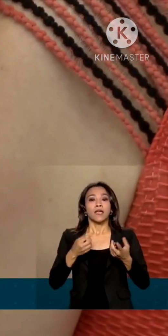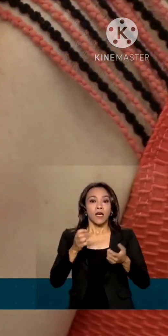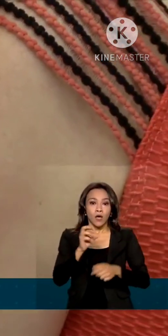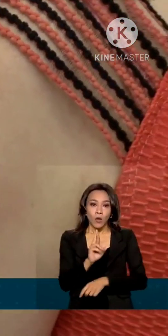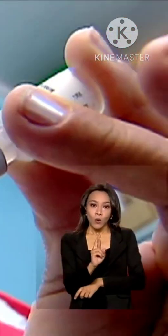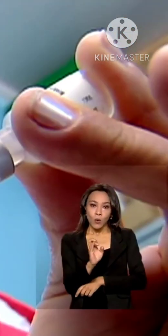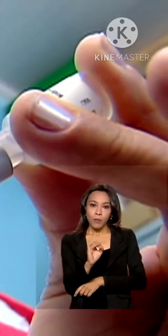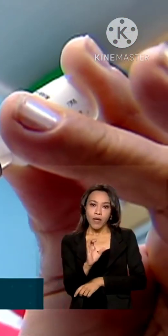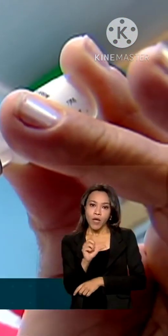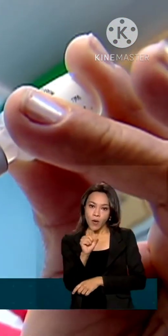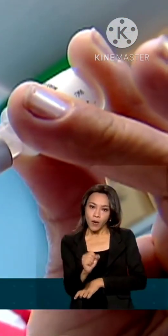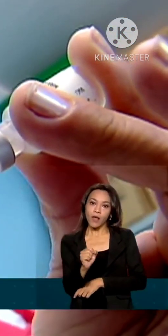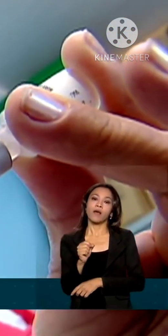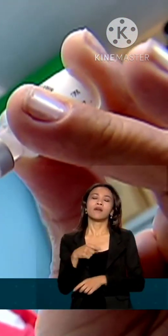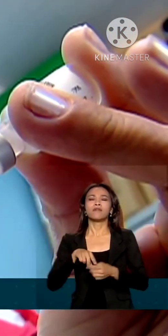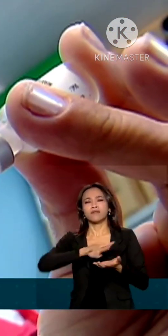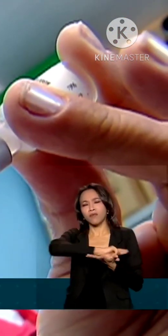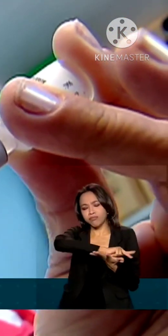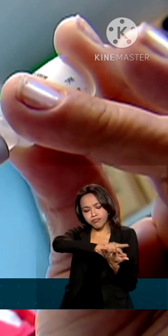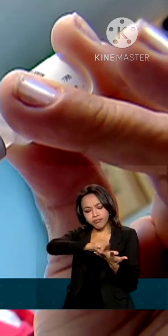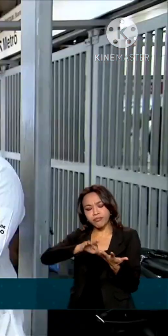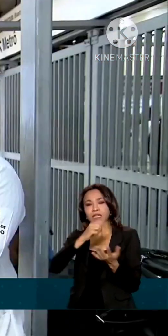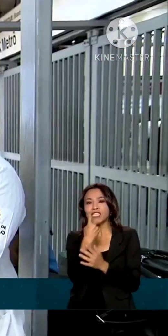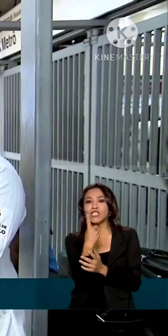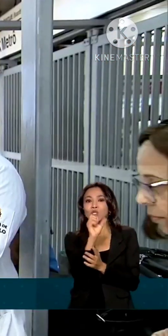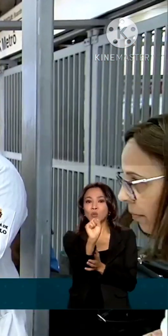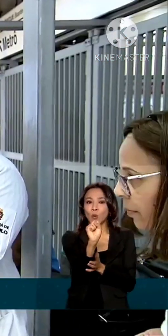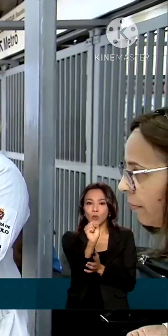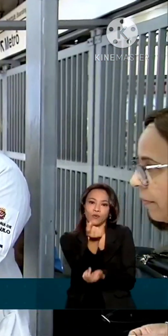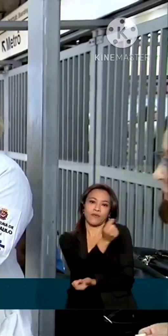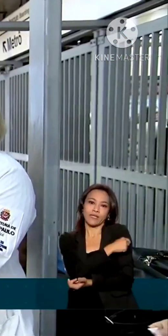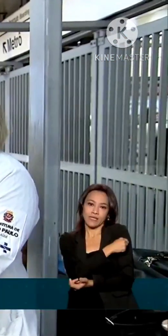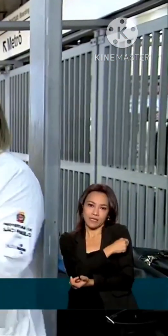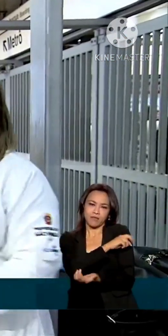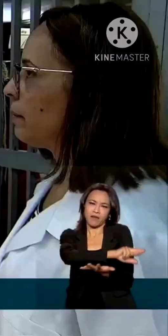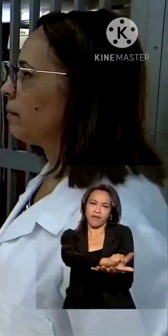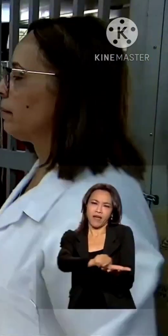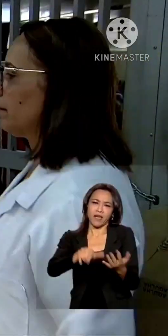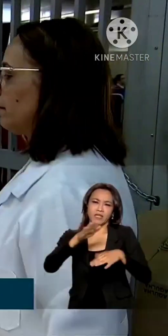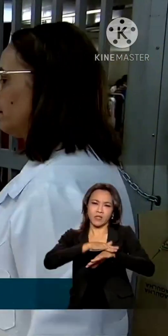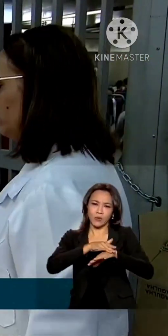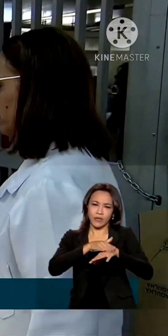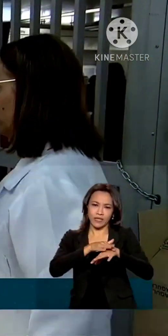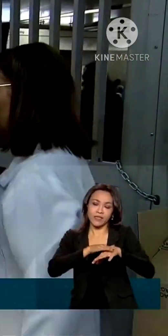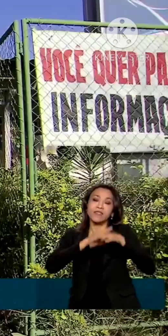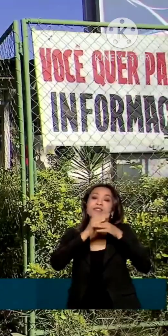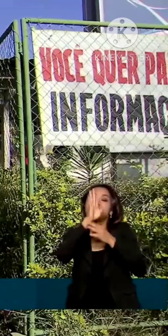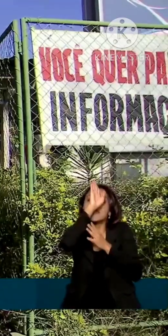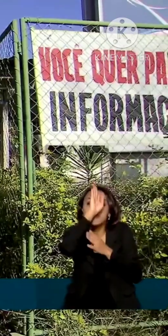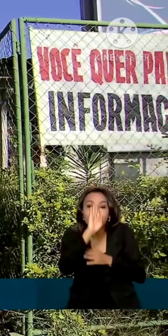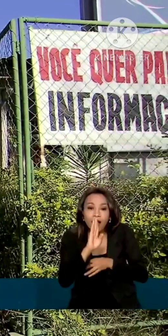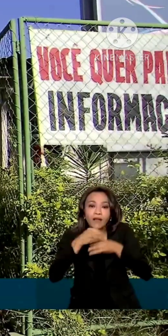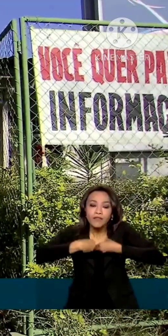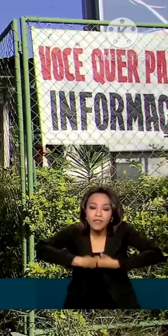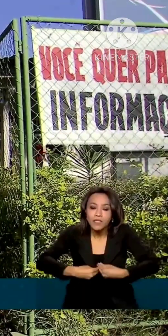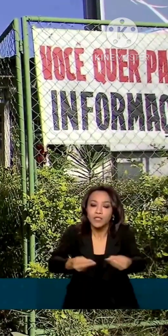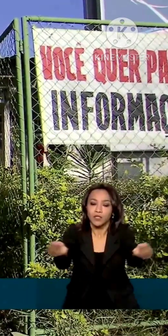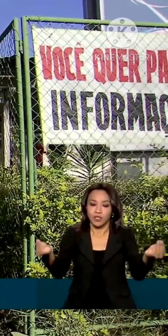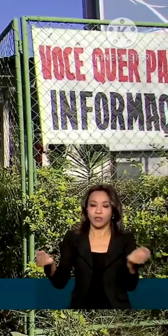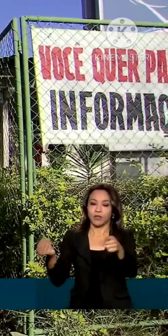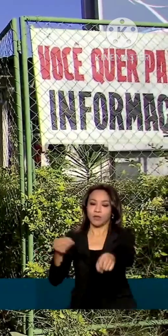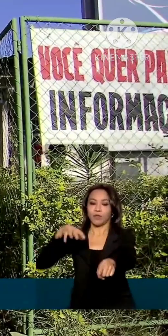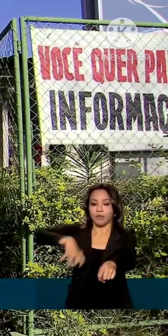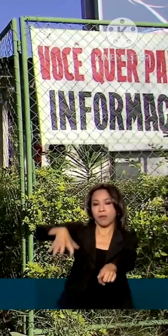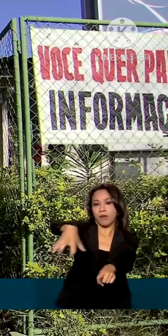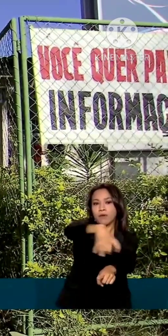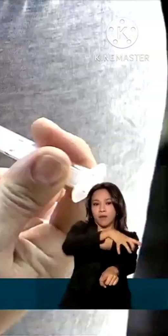18 vacinas para todas essas doenças serão disponibilizadas de graça nos postos do SUS a